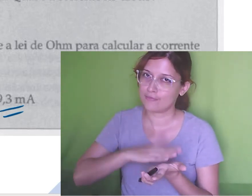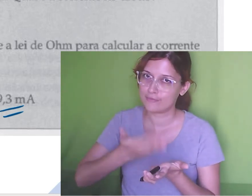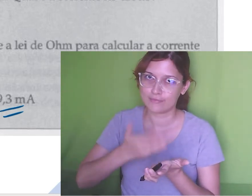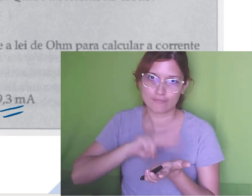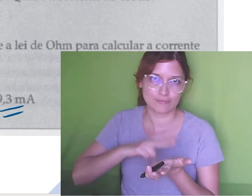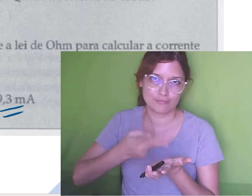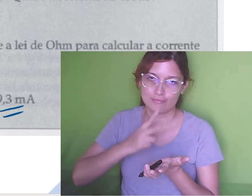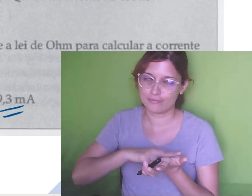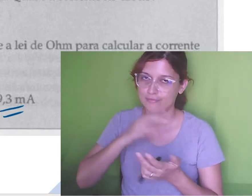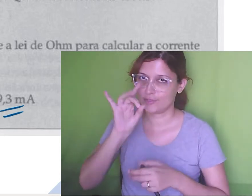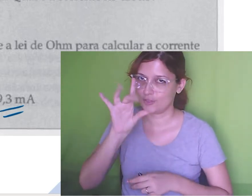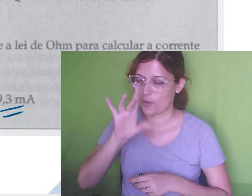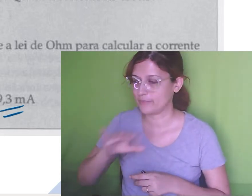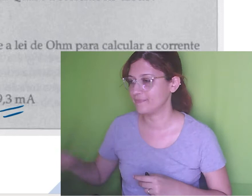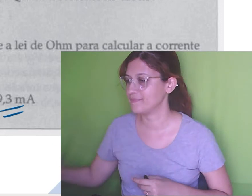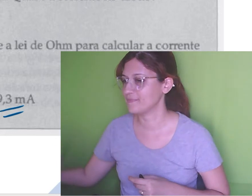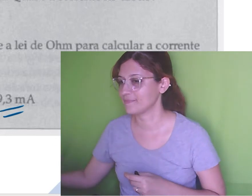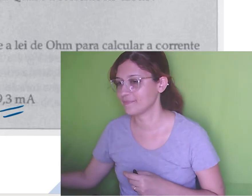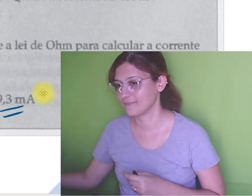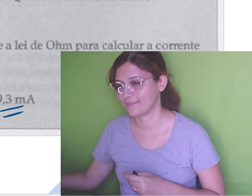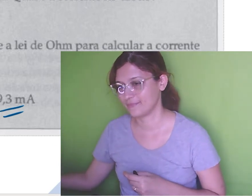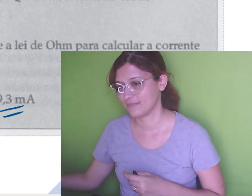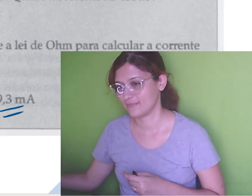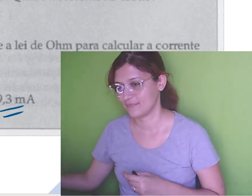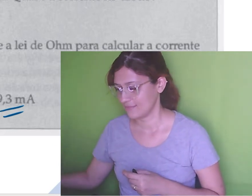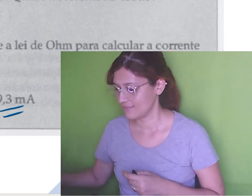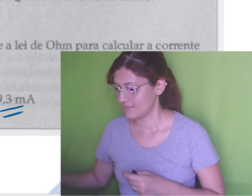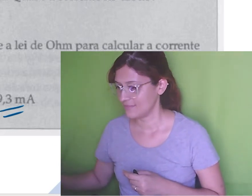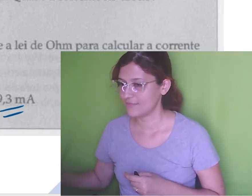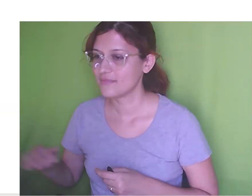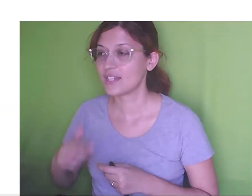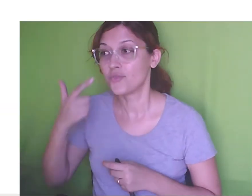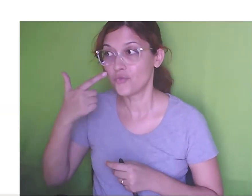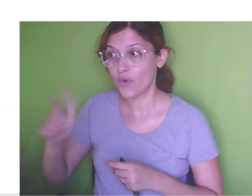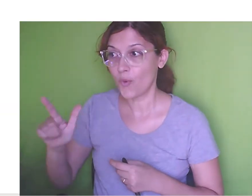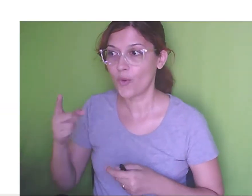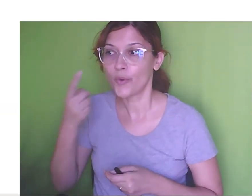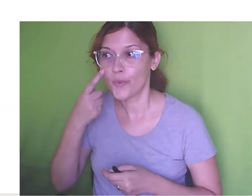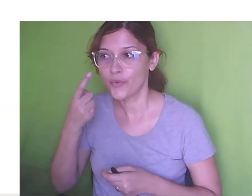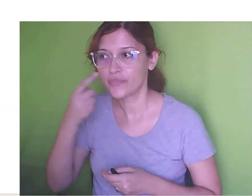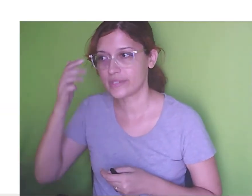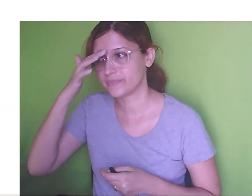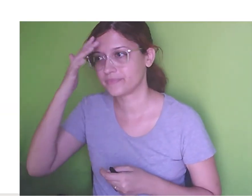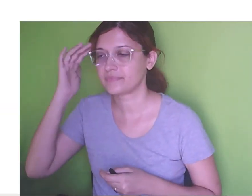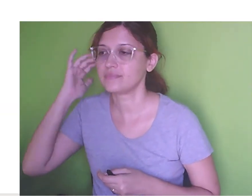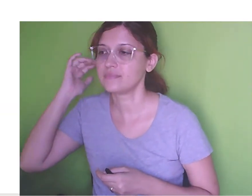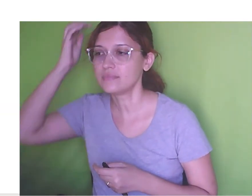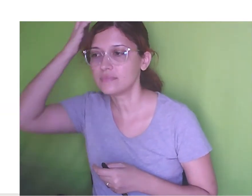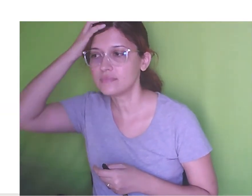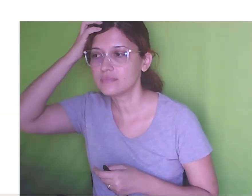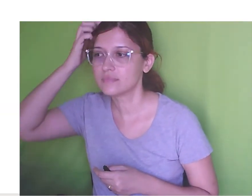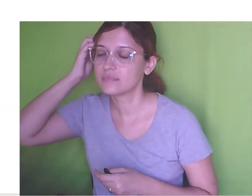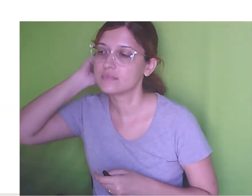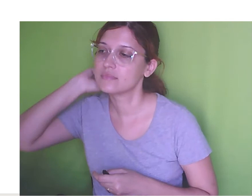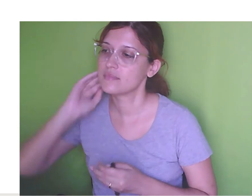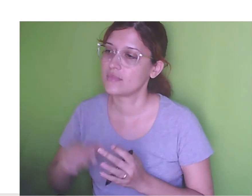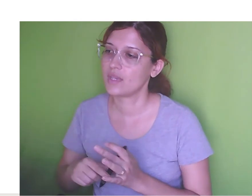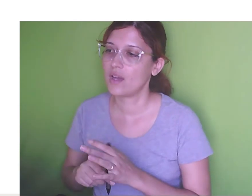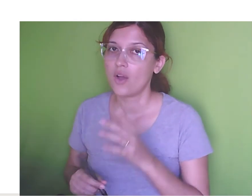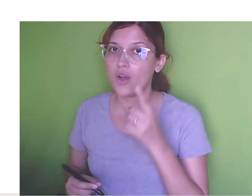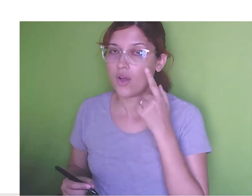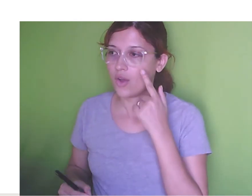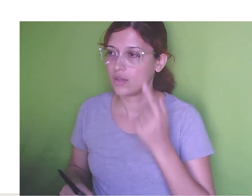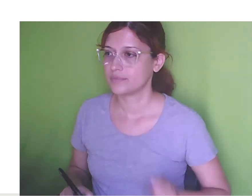eu apenas faço a interpretação e a tradução. Vamos ver outra